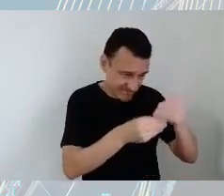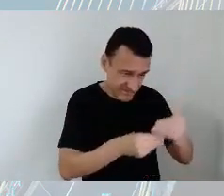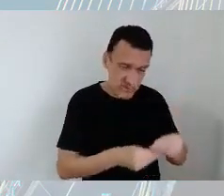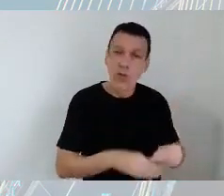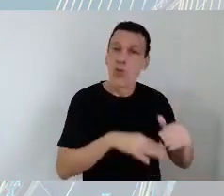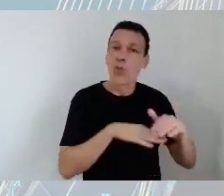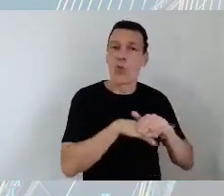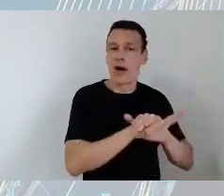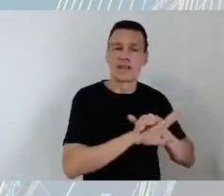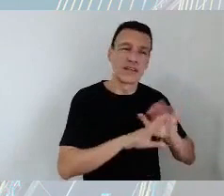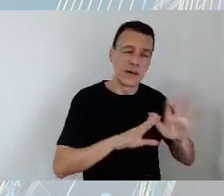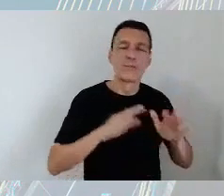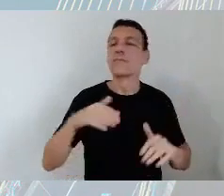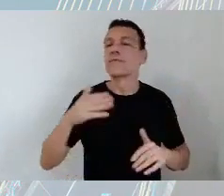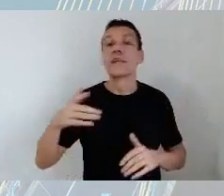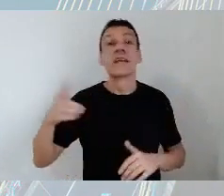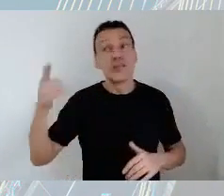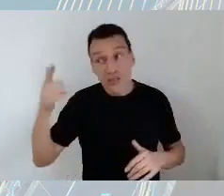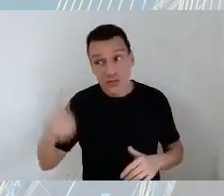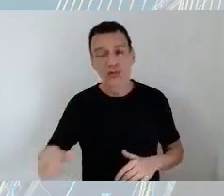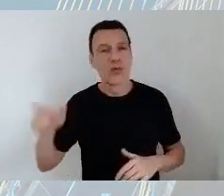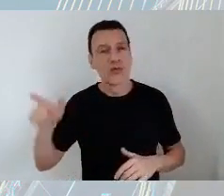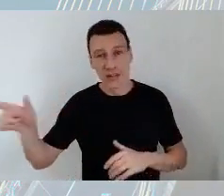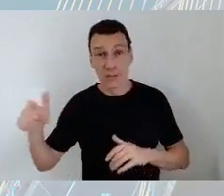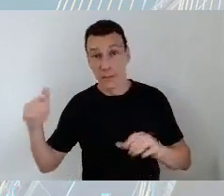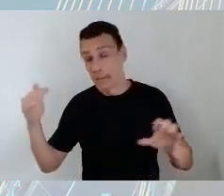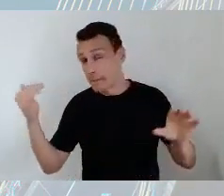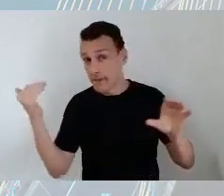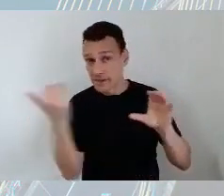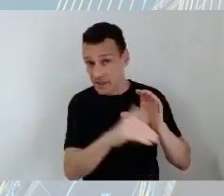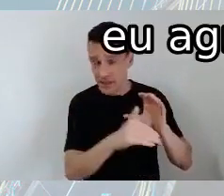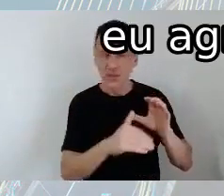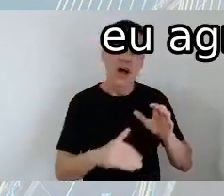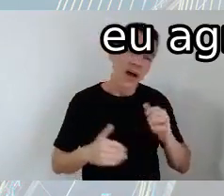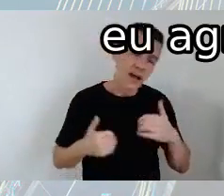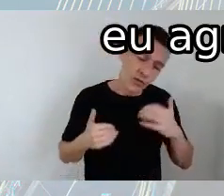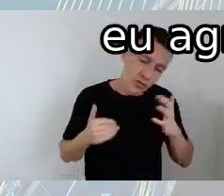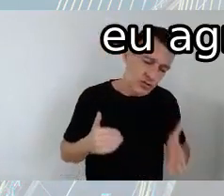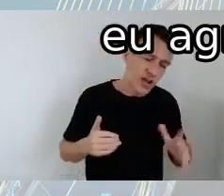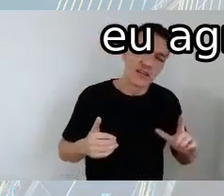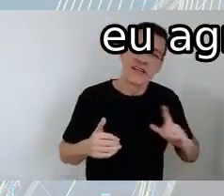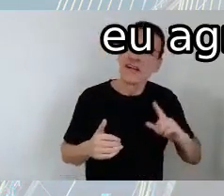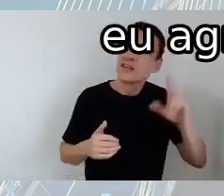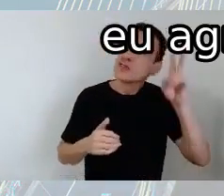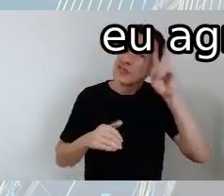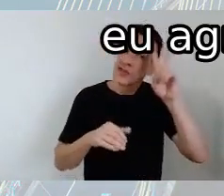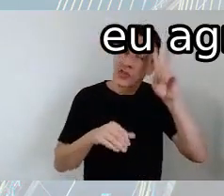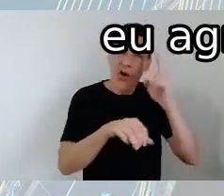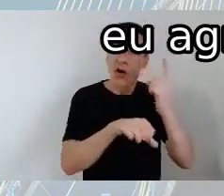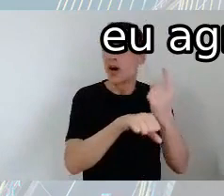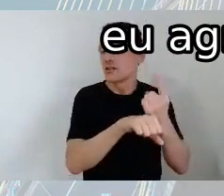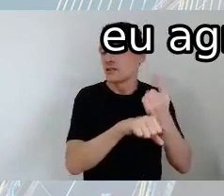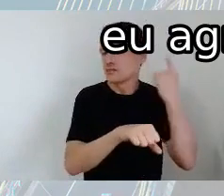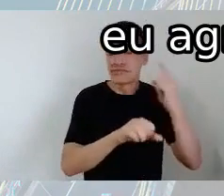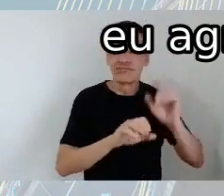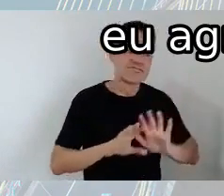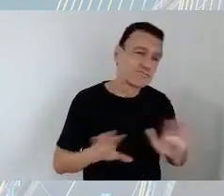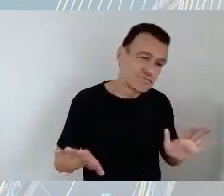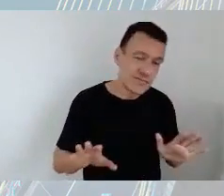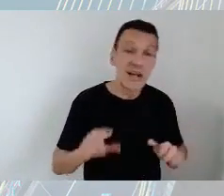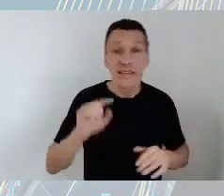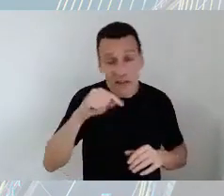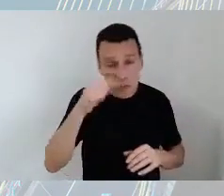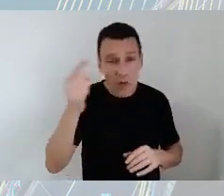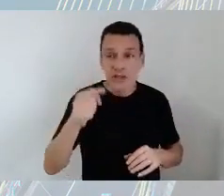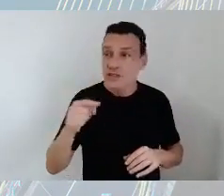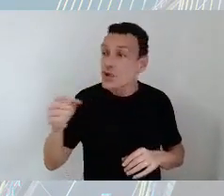o que vai acontecer aqui no caso é que eu já tenho esse histórico e no final da lista eu agrego mais um elemento novo e mando esse contexto inteirinho. Então,